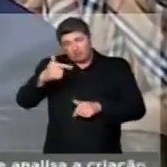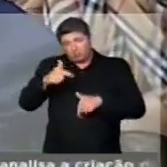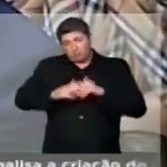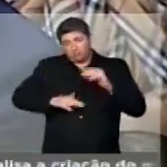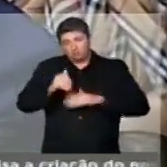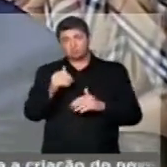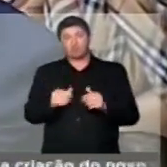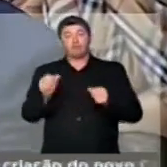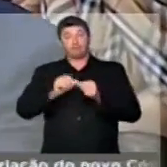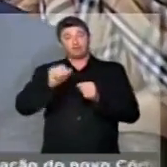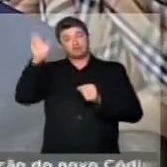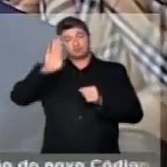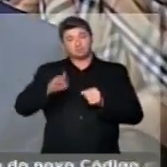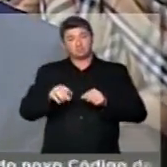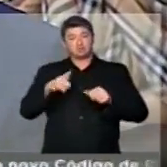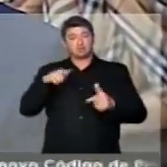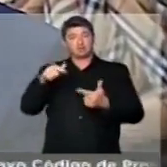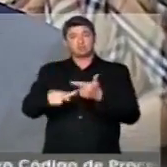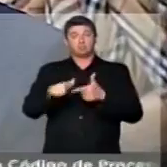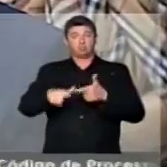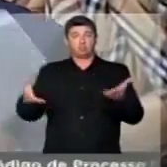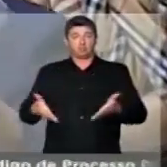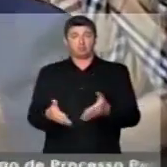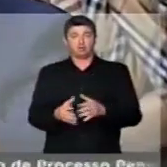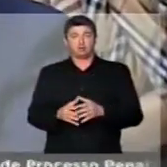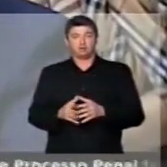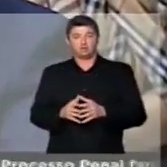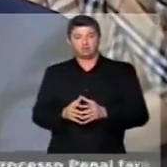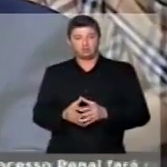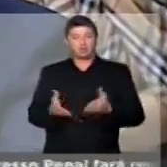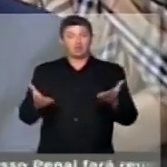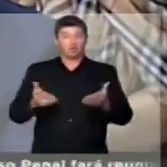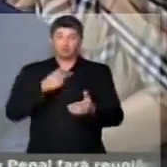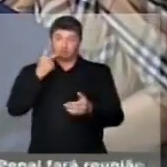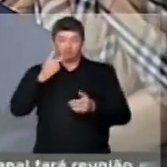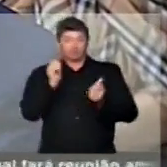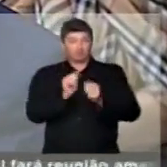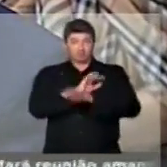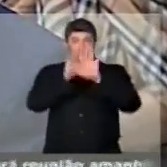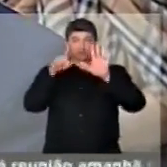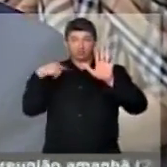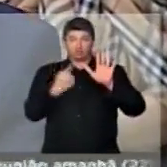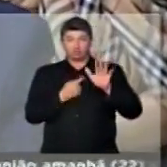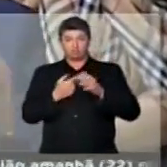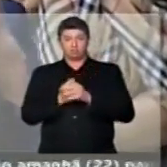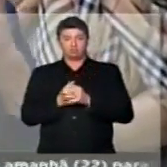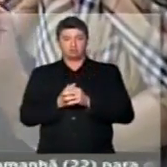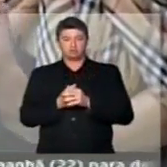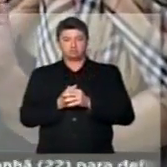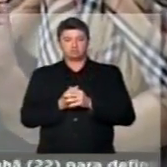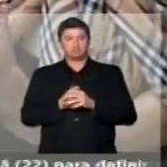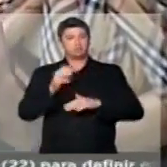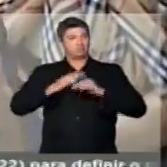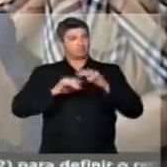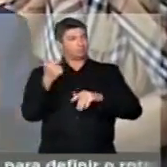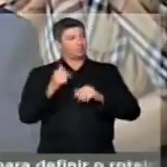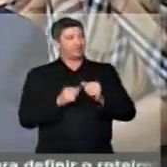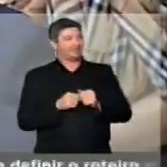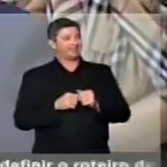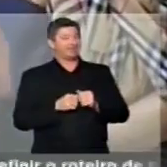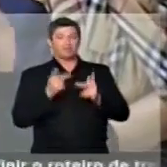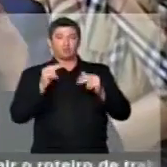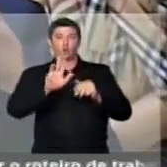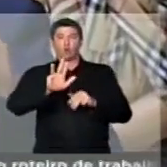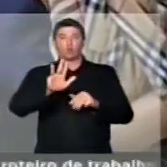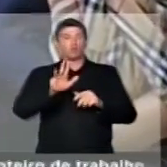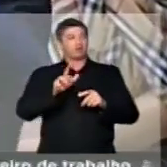uma incompetente, levou o país a esta situação. Daí é dizer claramente que nós estamos não só incompetente, como ela e